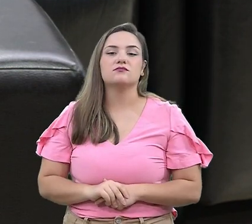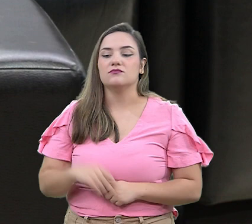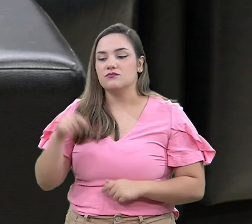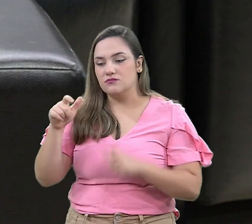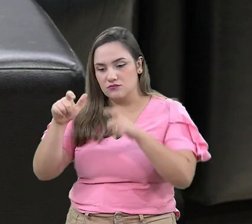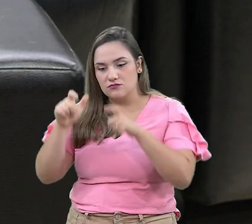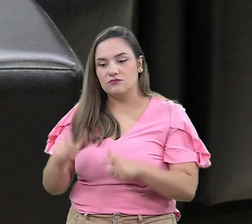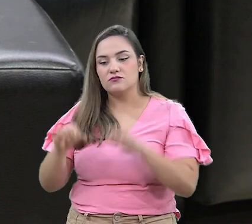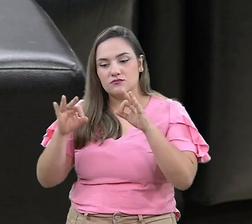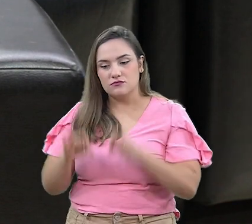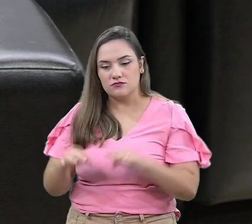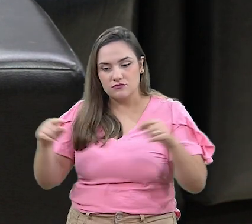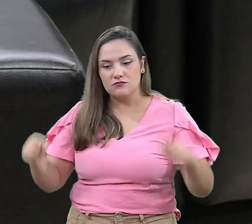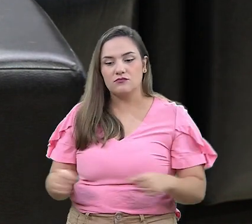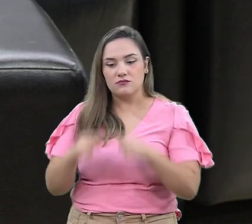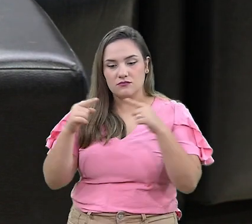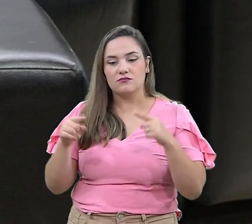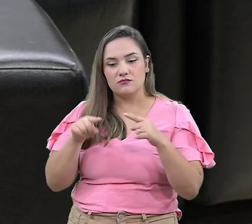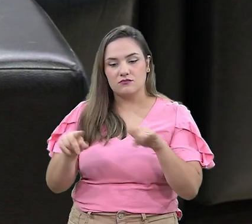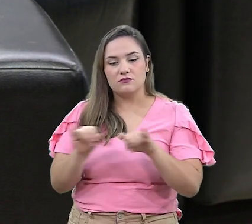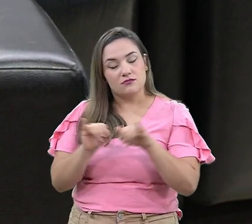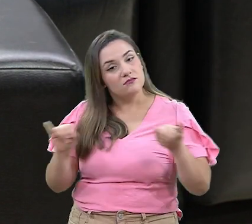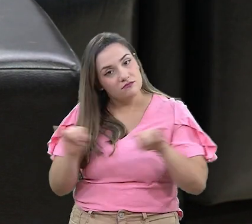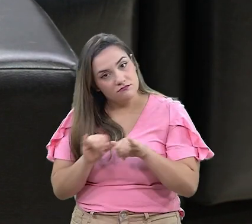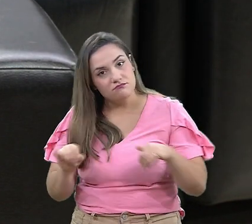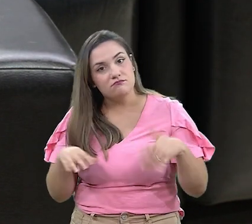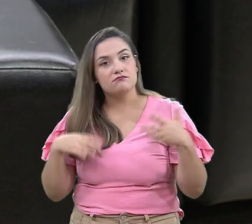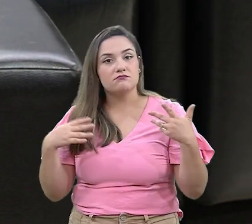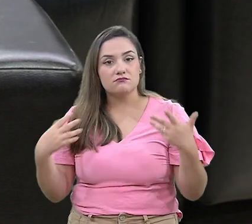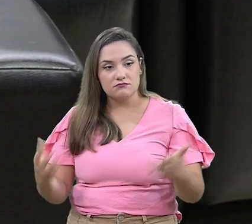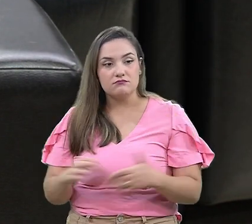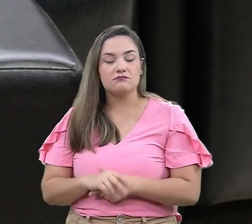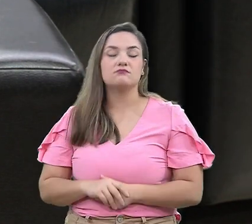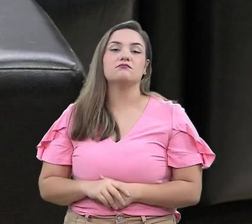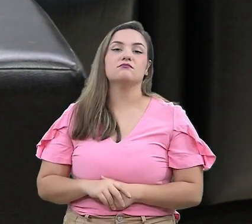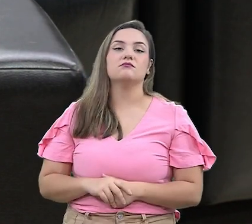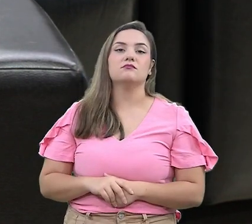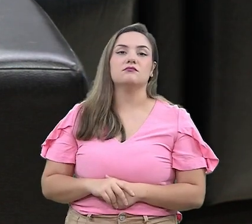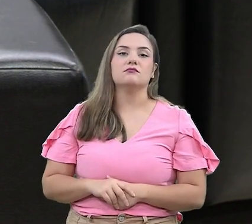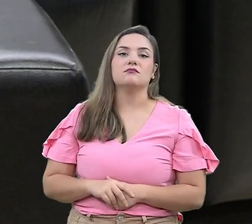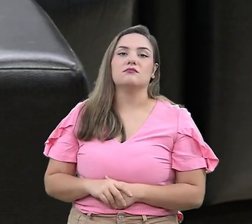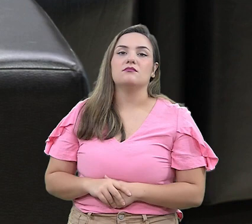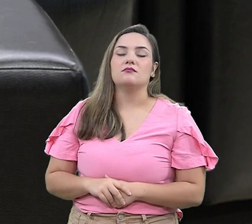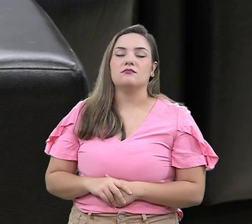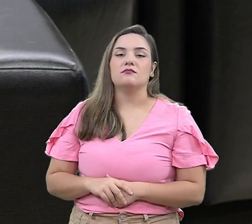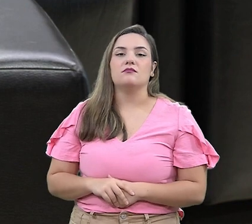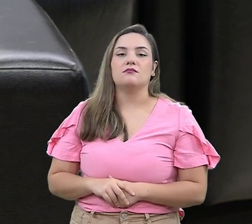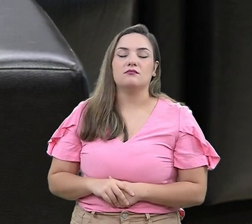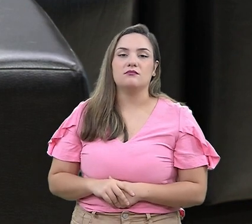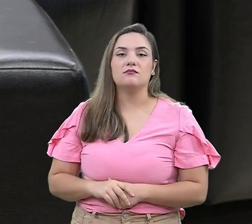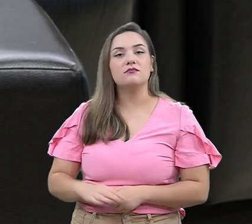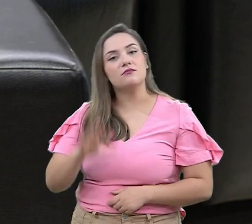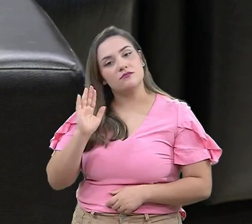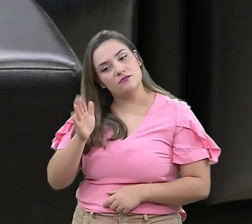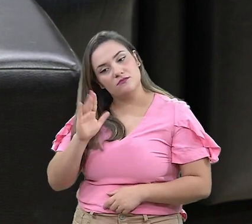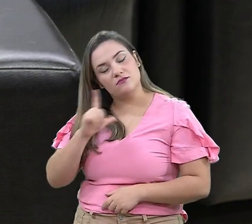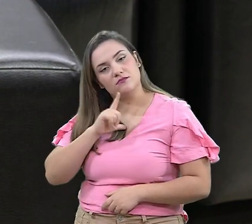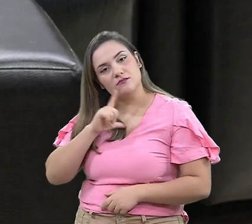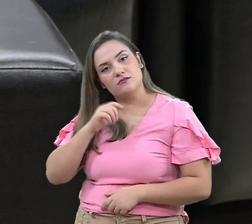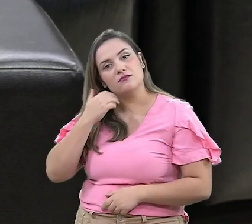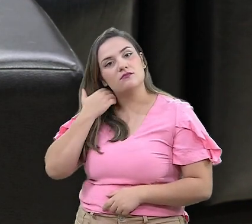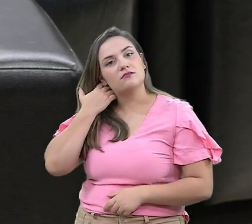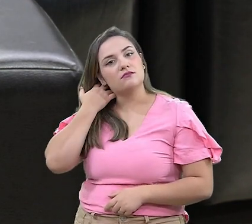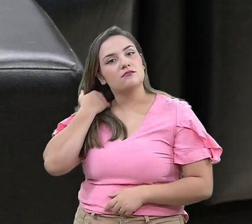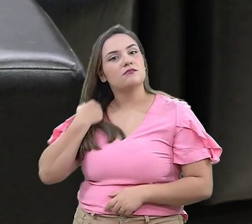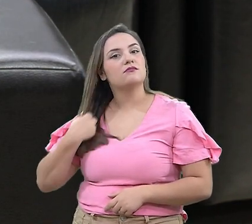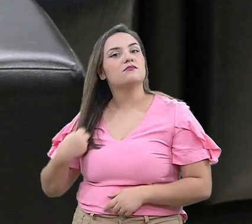espaço disponível para esse tipo de informação, né? E para colocar esse canal de